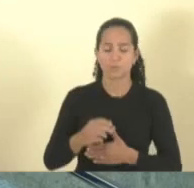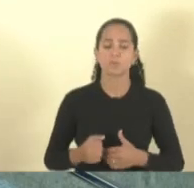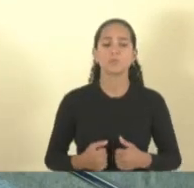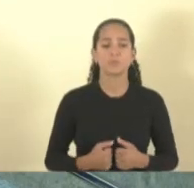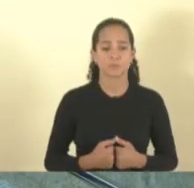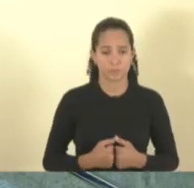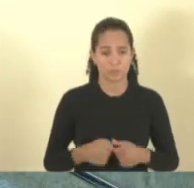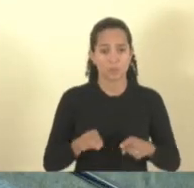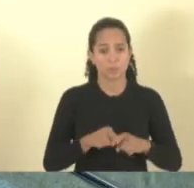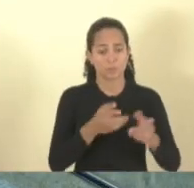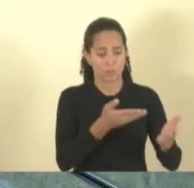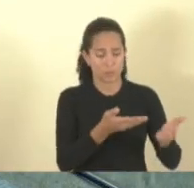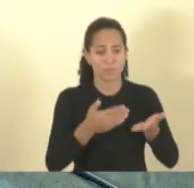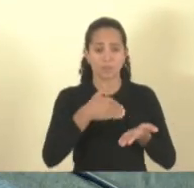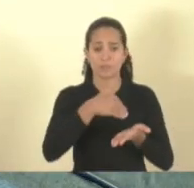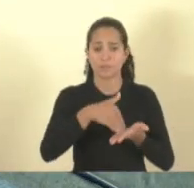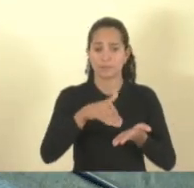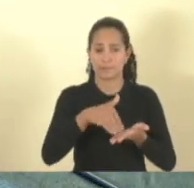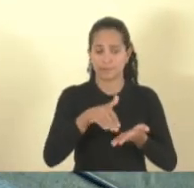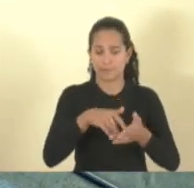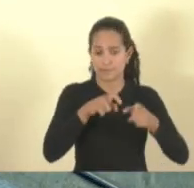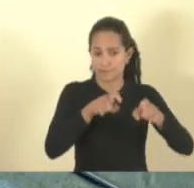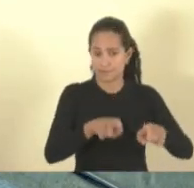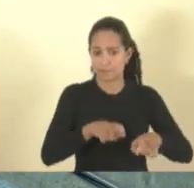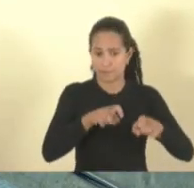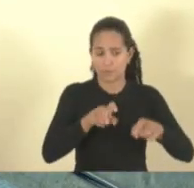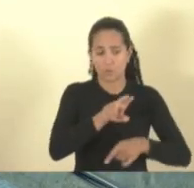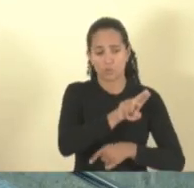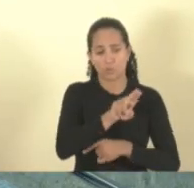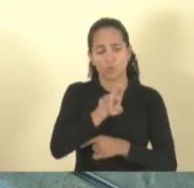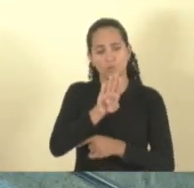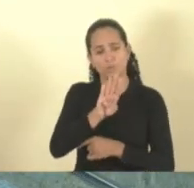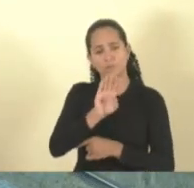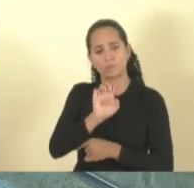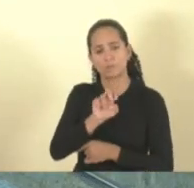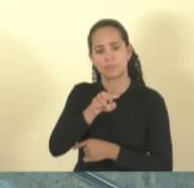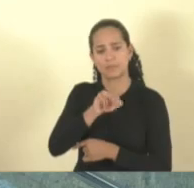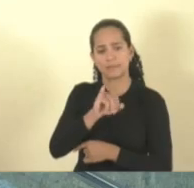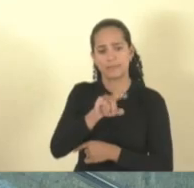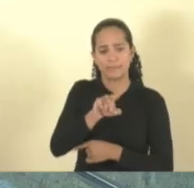É convidado o secretário da Fazenda, Benício Suzana Costa.